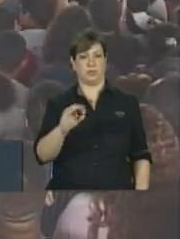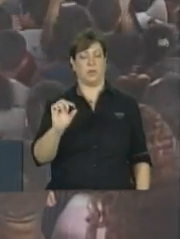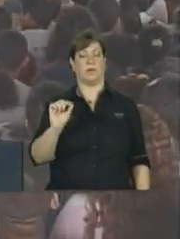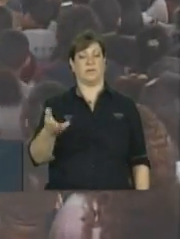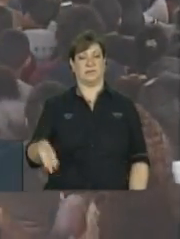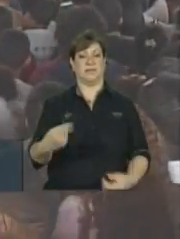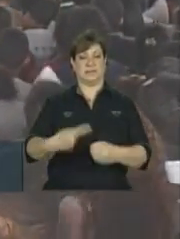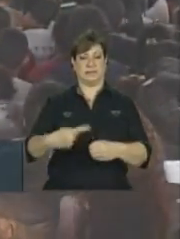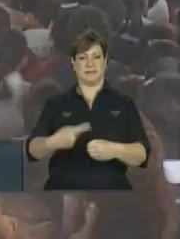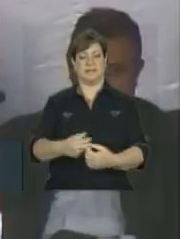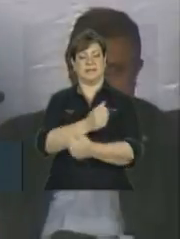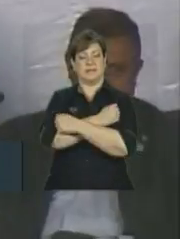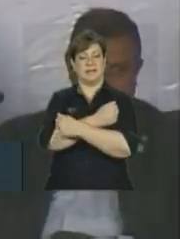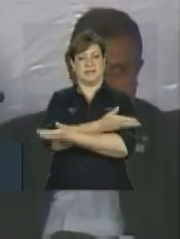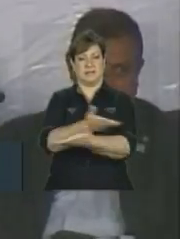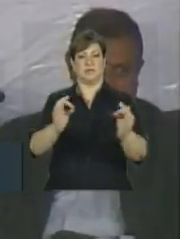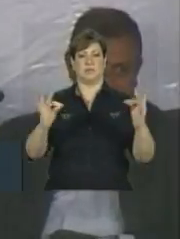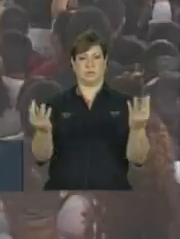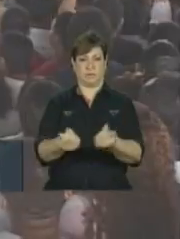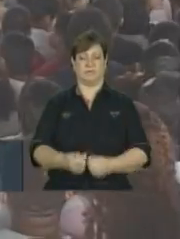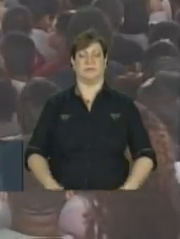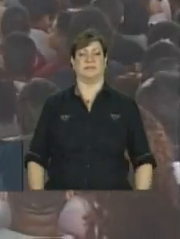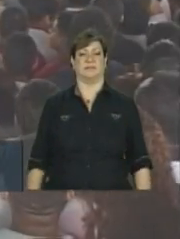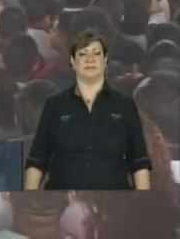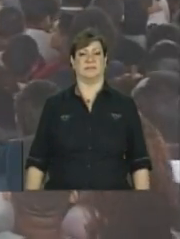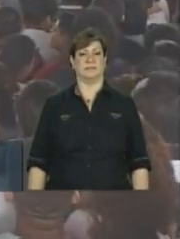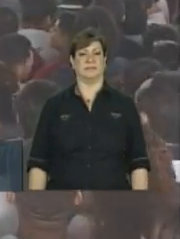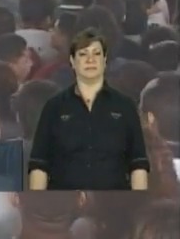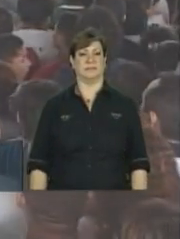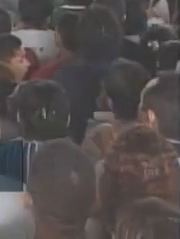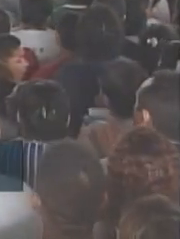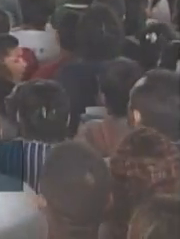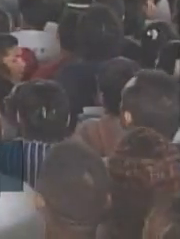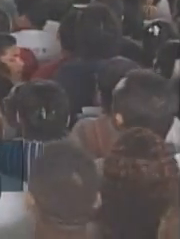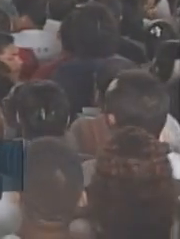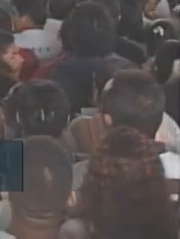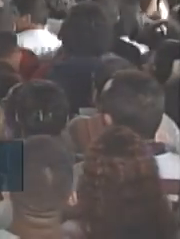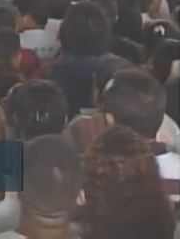Maracanaú. Um grande abraço a todos.